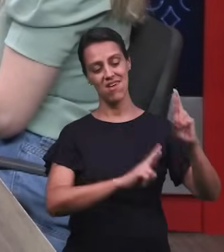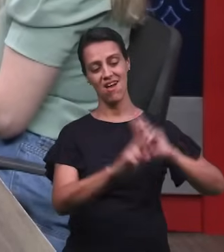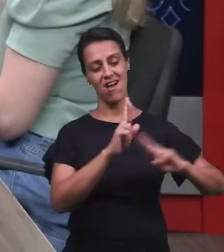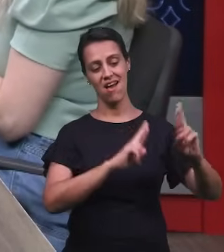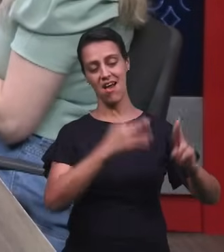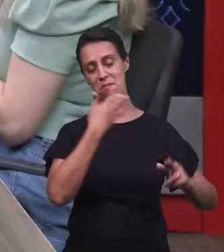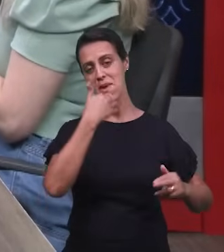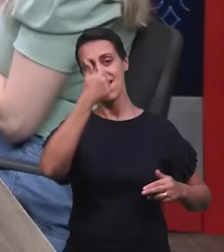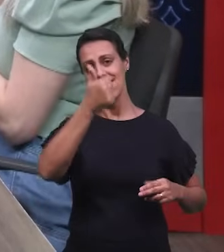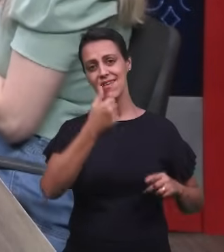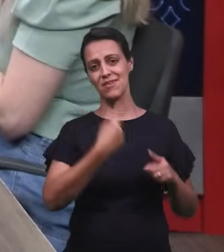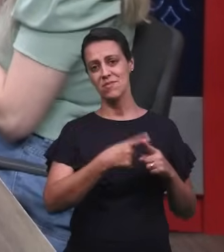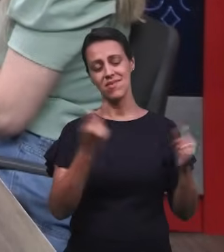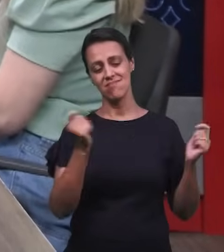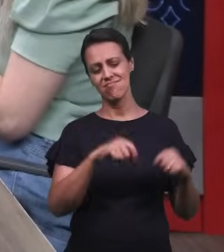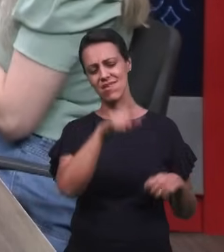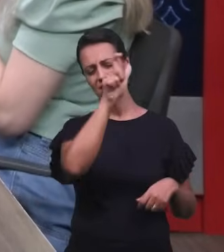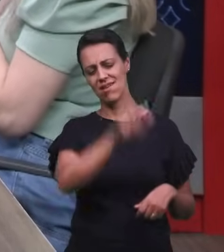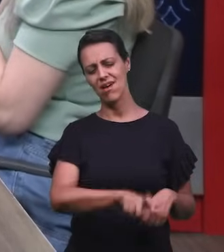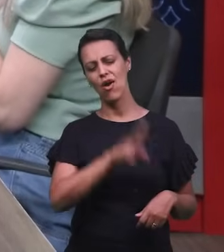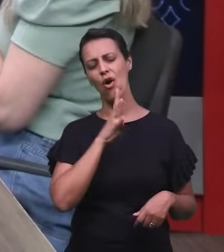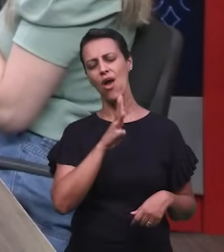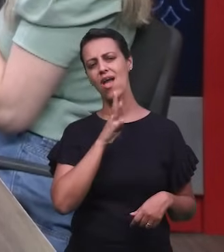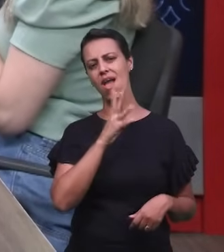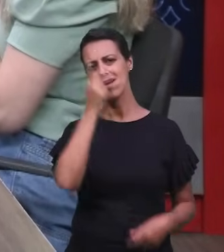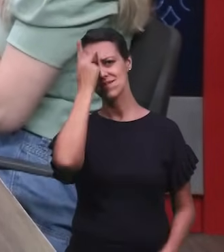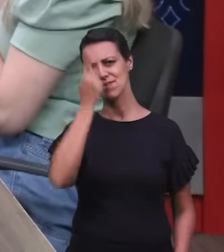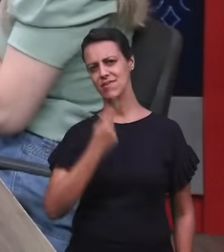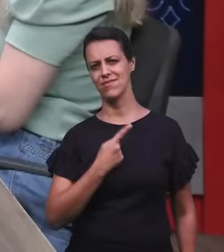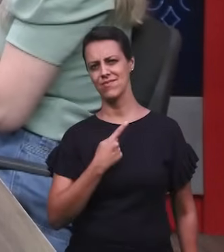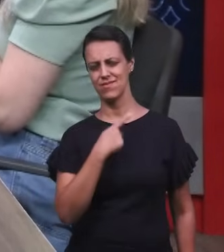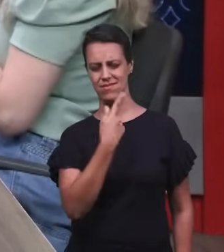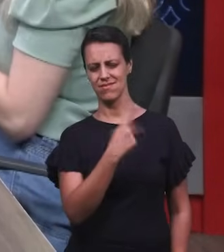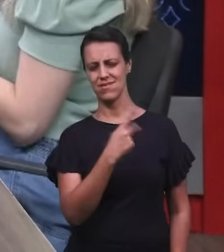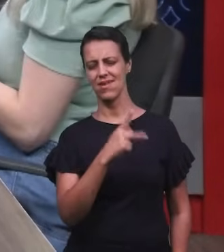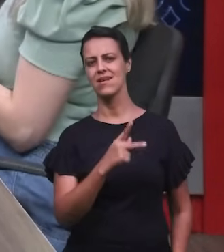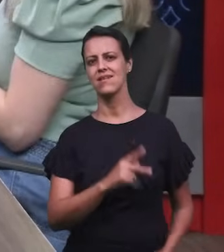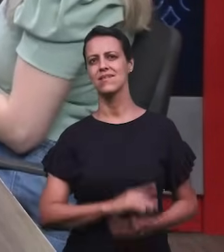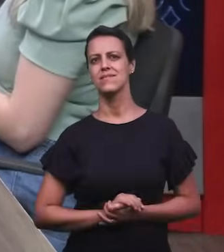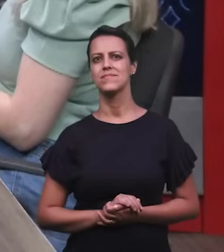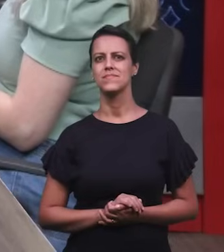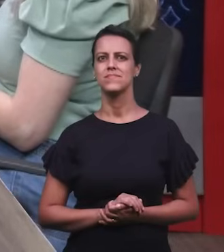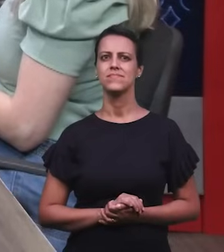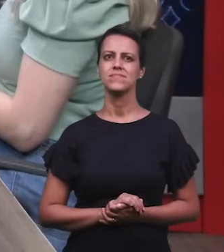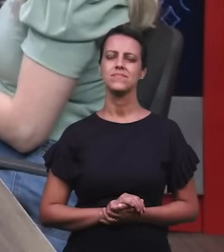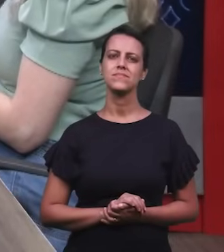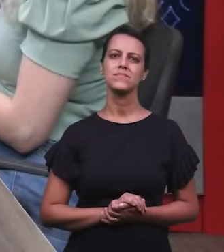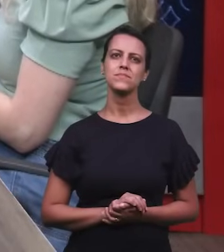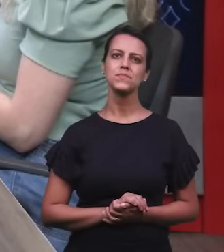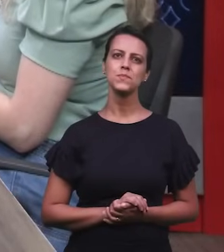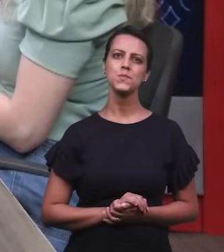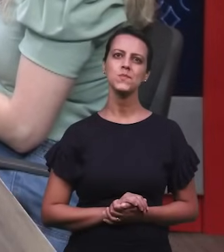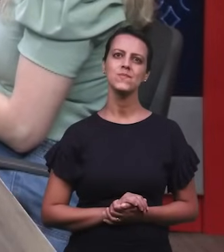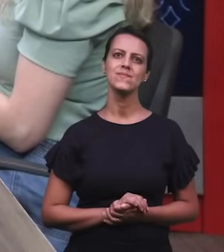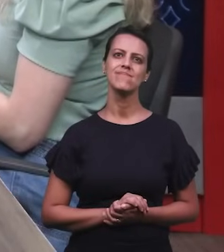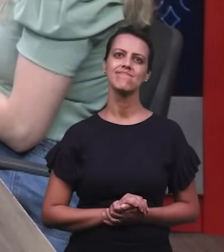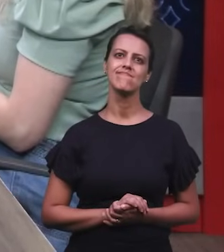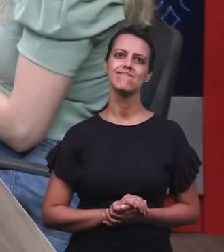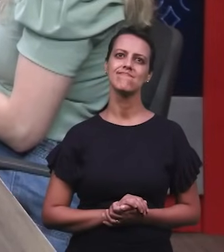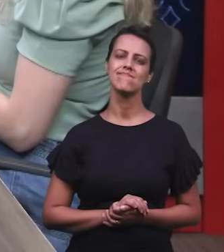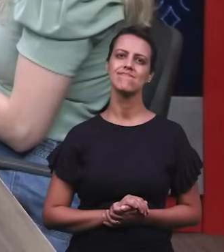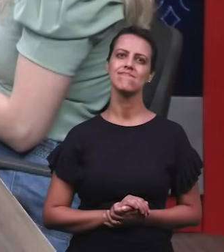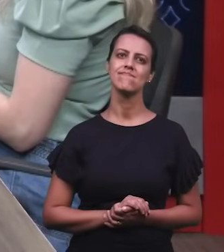com as pessoas, quando a gente identifica qual é o perfil dela, qual é o temperamento dela e qual é o nosso, né? E a gente